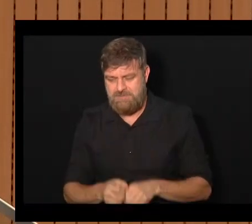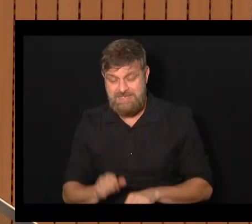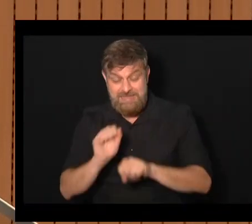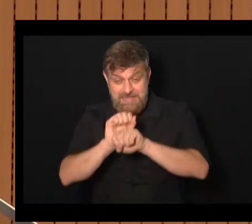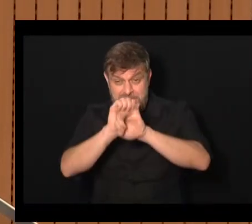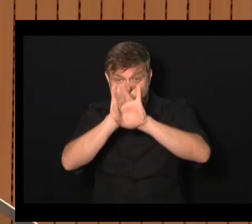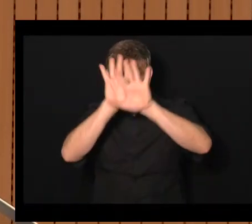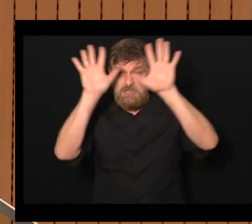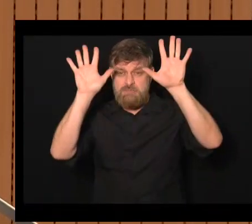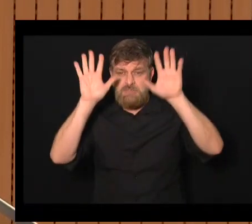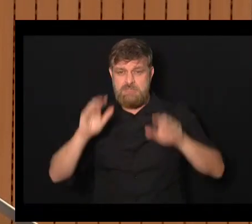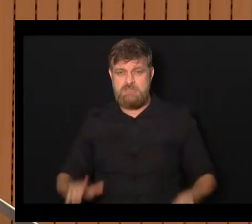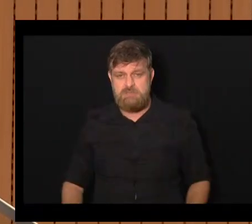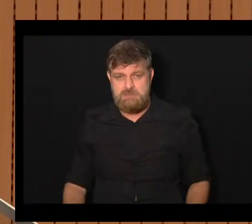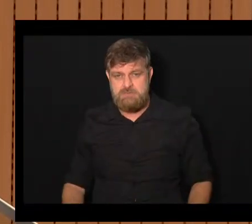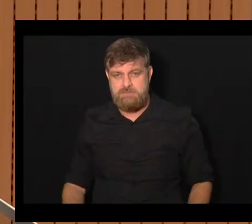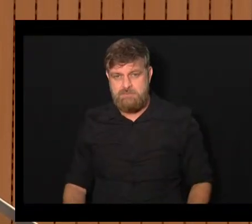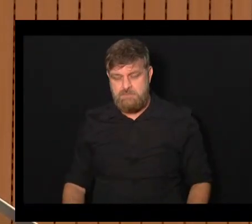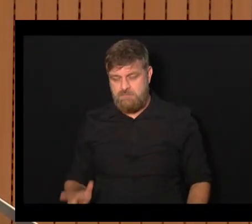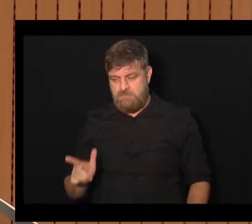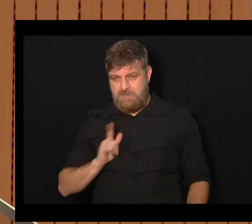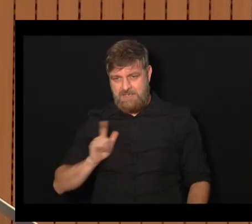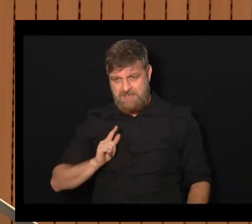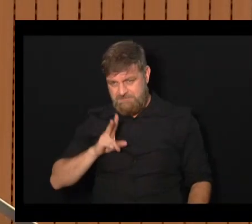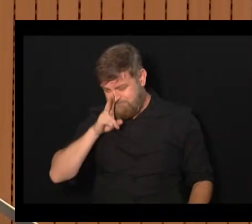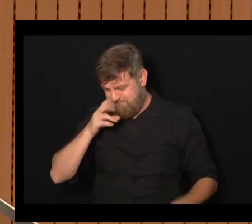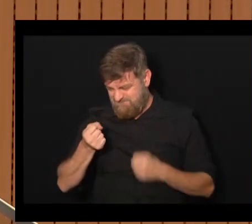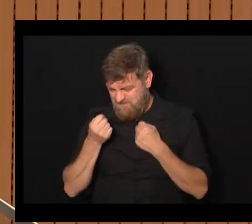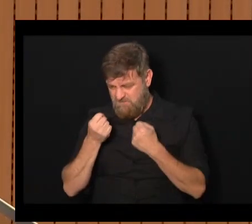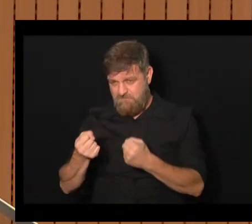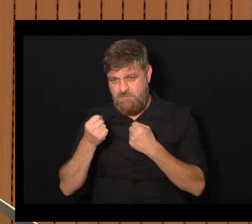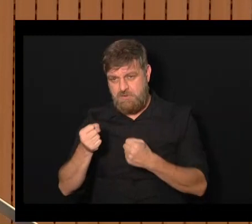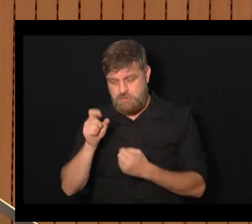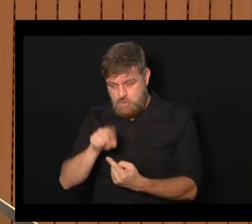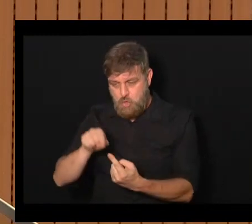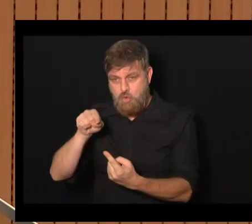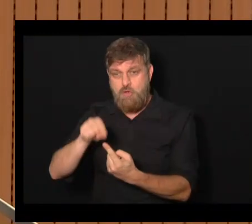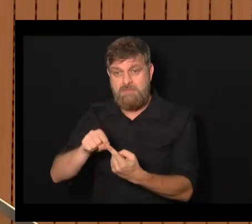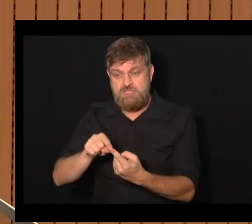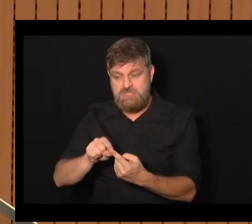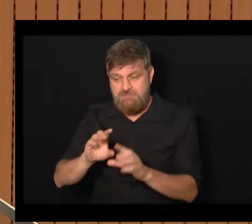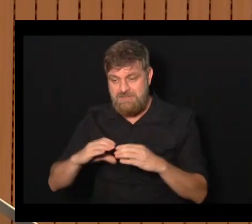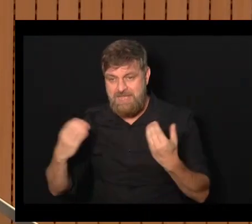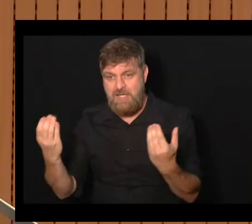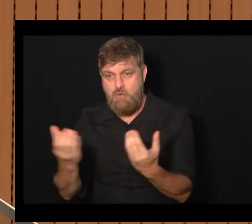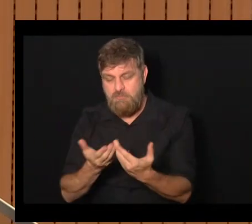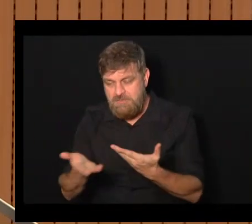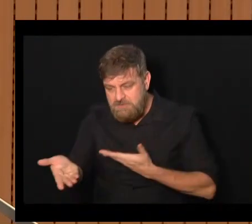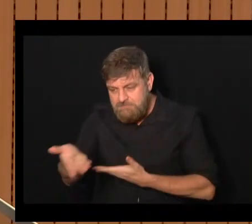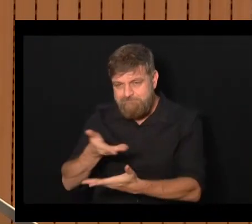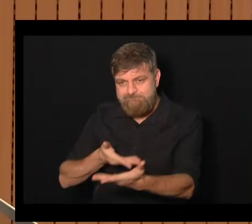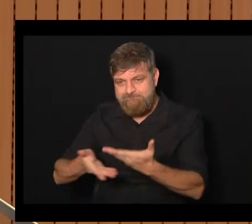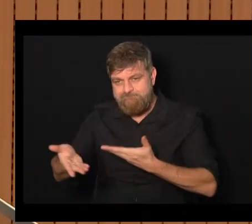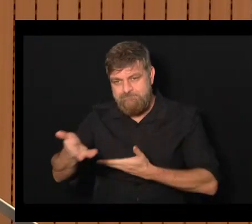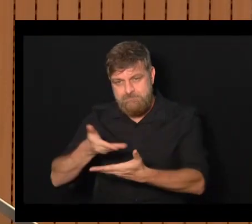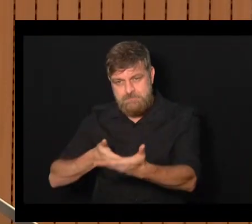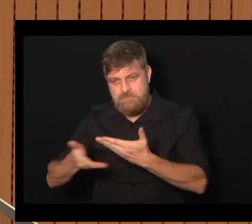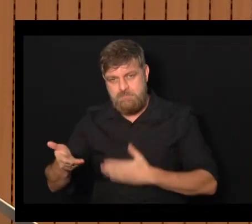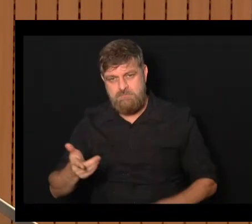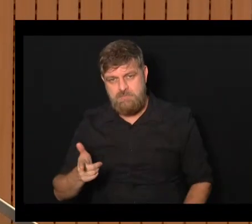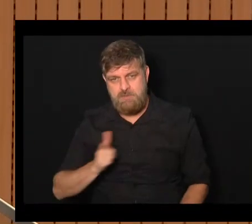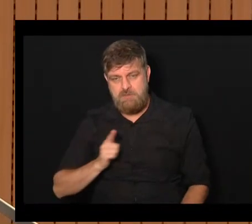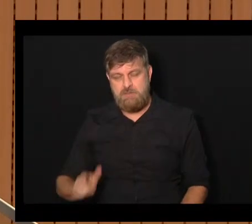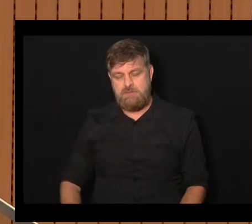transparência. Tornou-se um veículo forte por meio da missão de servir a comunidade, através